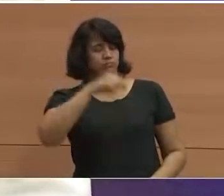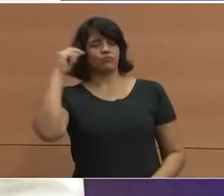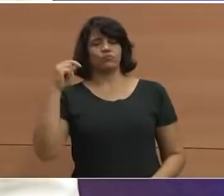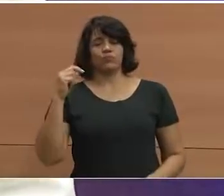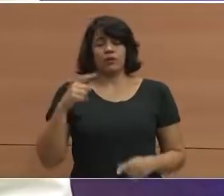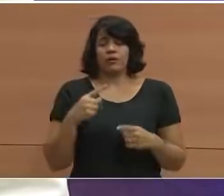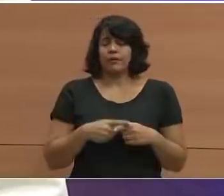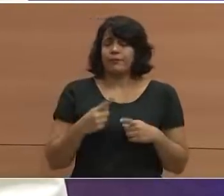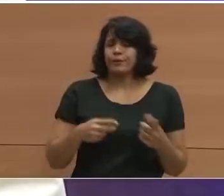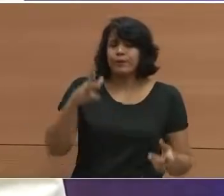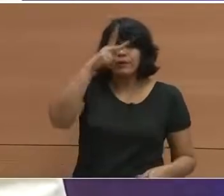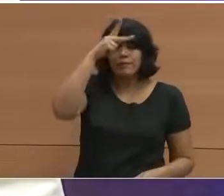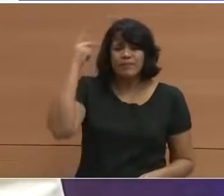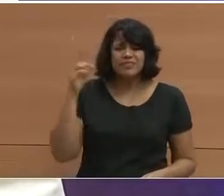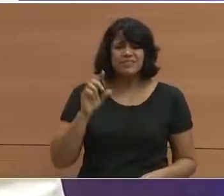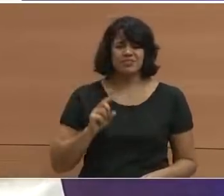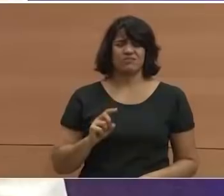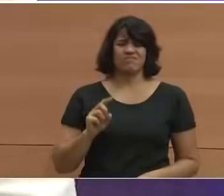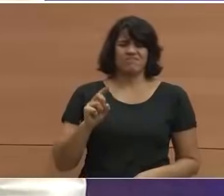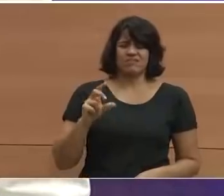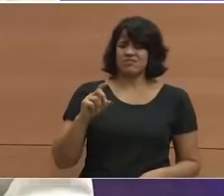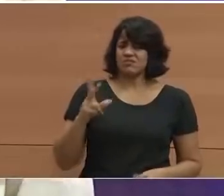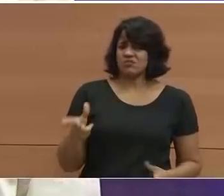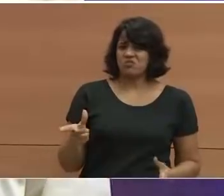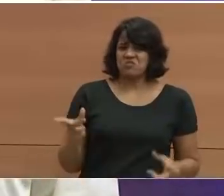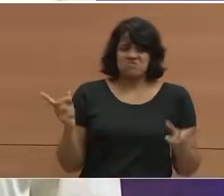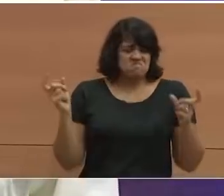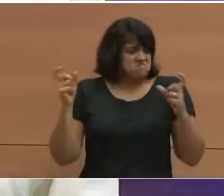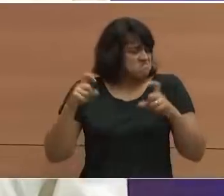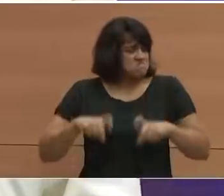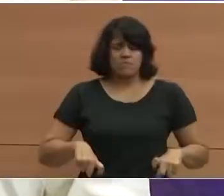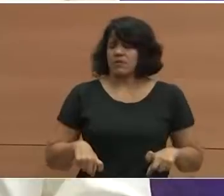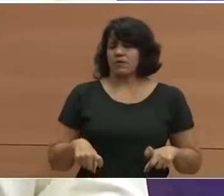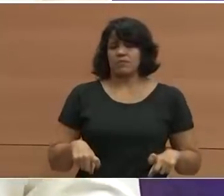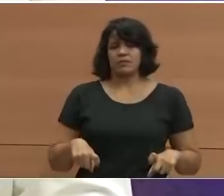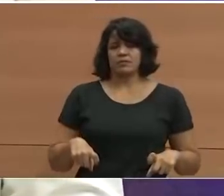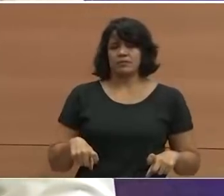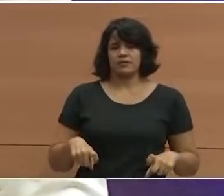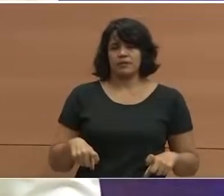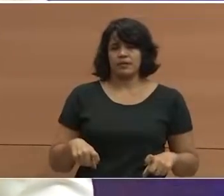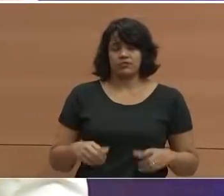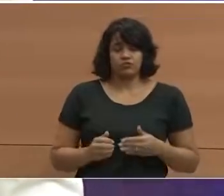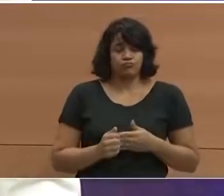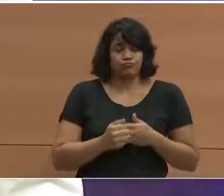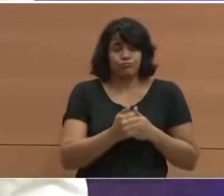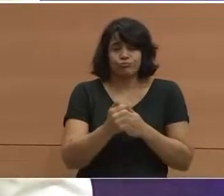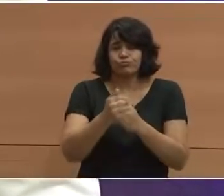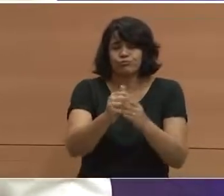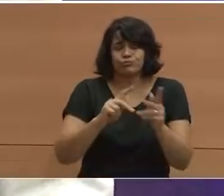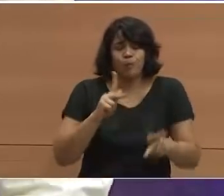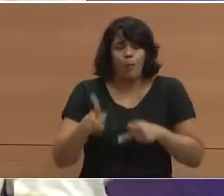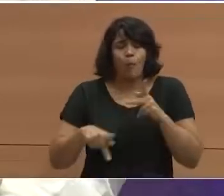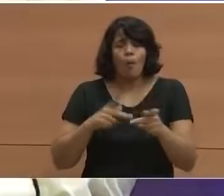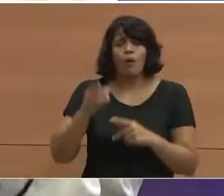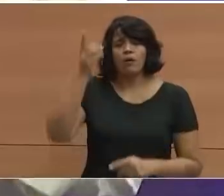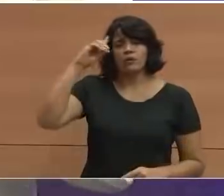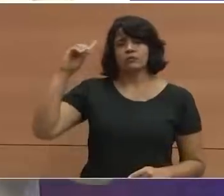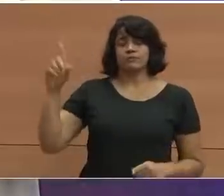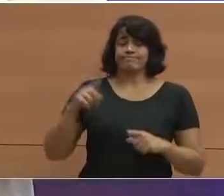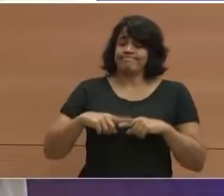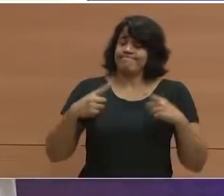tem capacidade de levar a obra de Deus adiante. É Deus quem leva a obra de Deus adiante. Então, quando